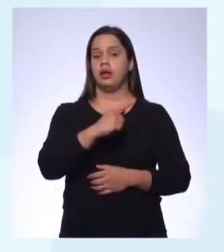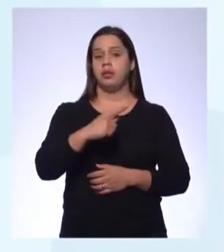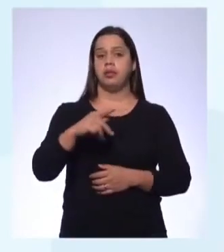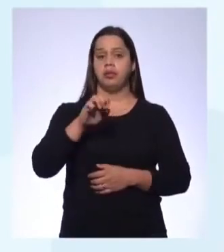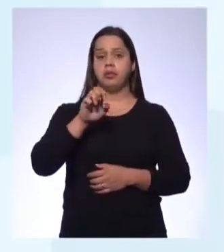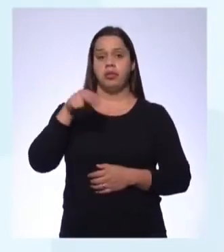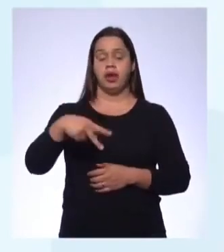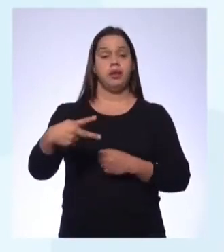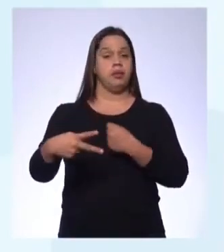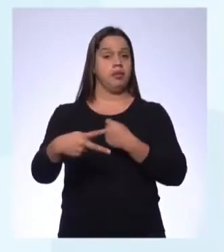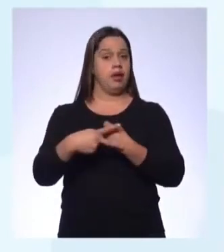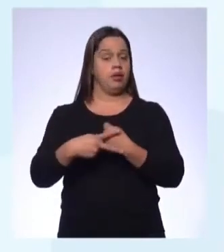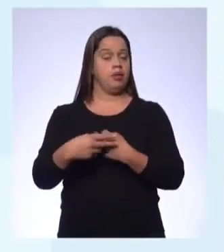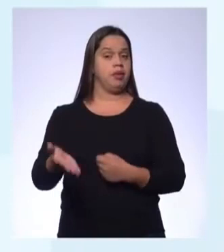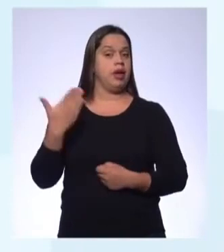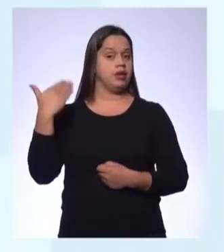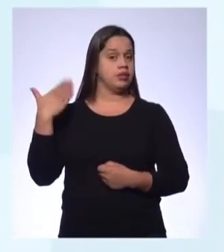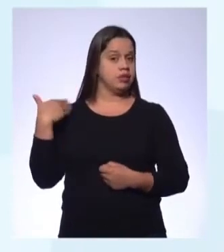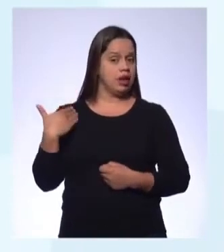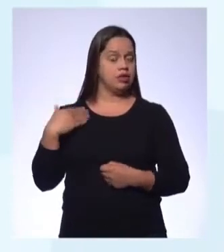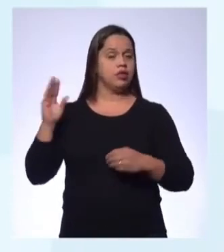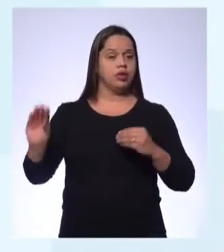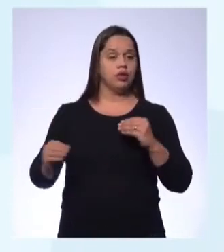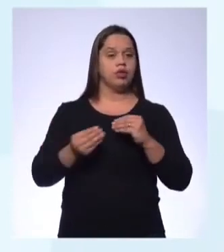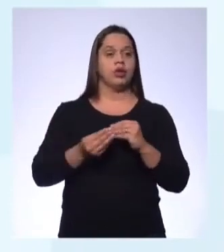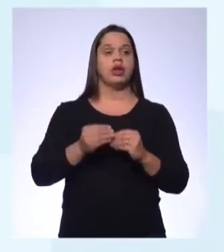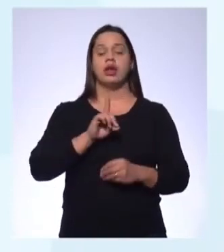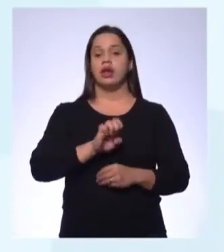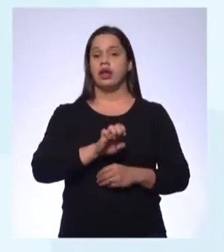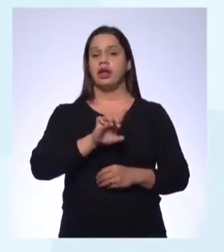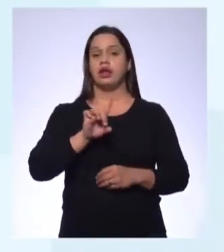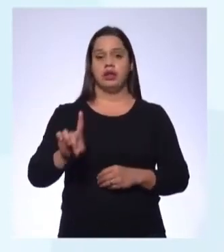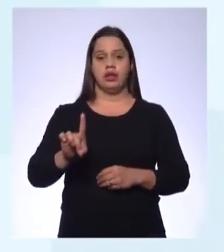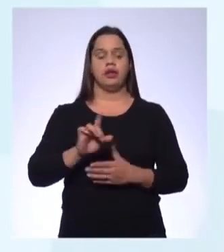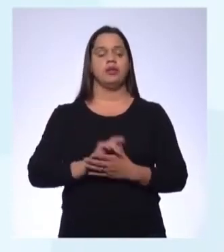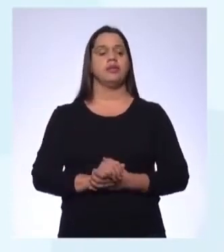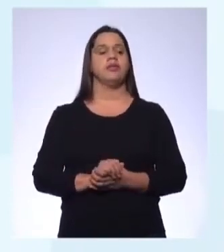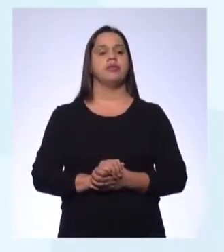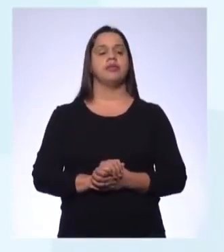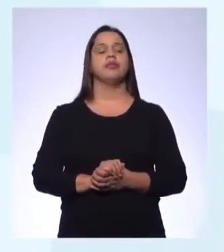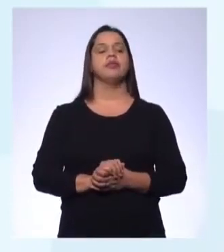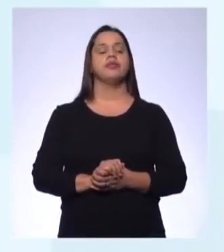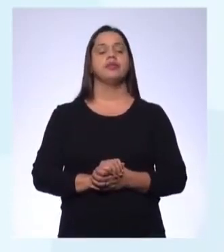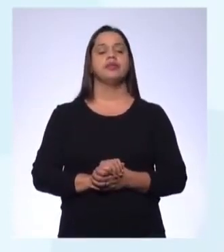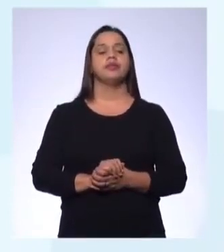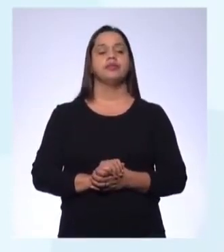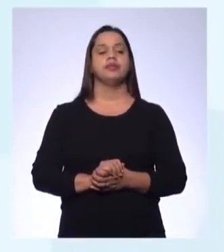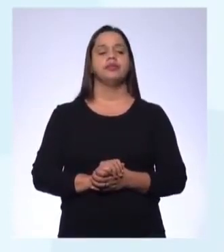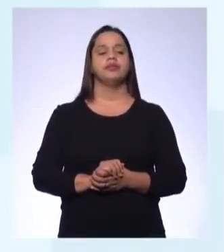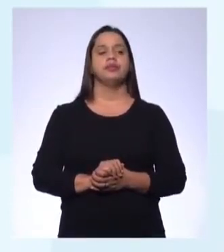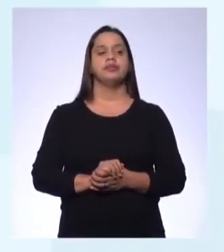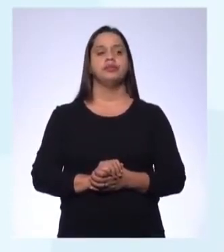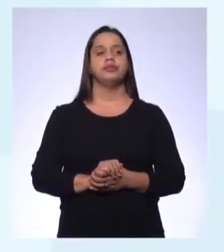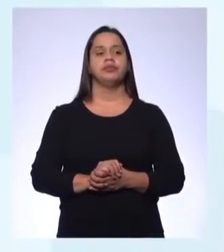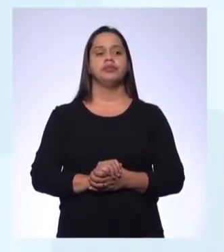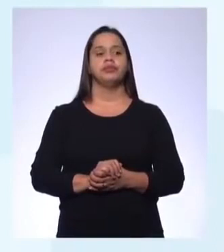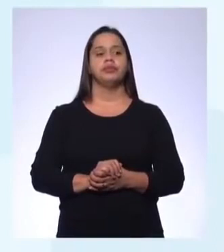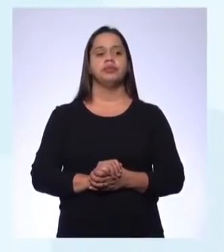passado. É passado regular, eu acrescentei ed. It happened in 1970. Né? Aconteceu em